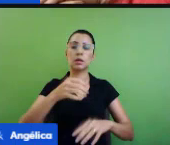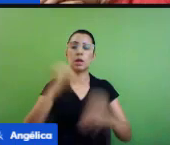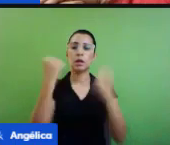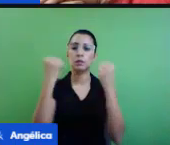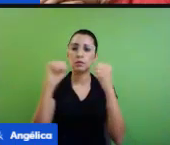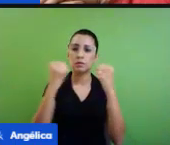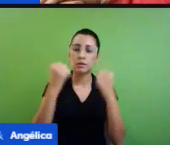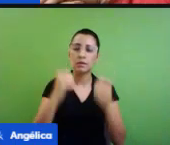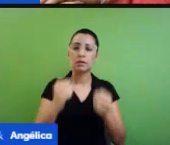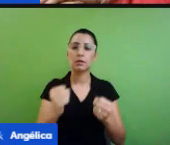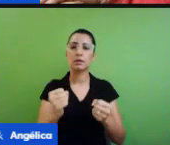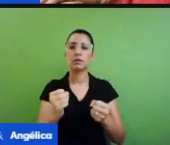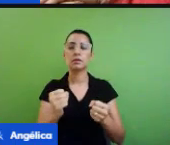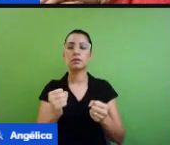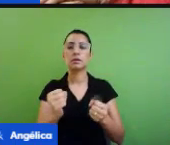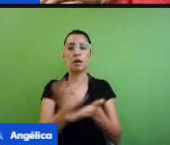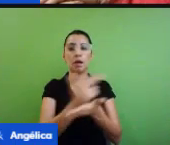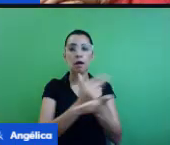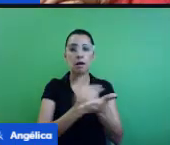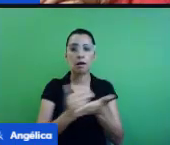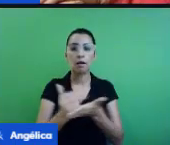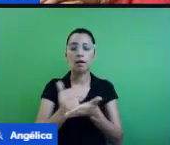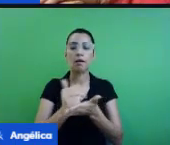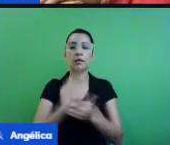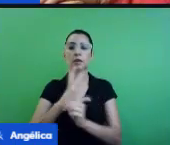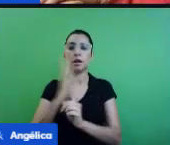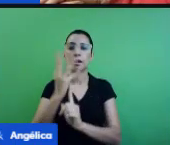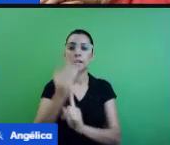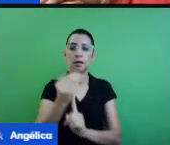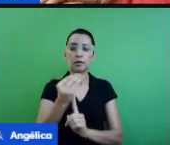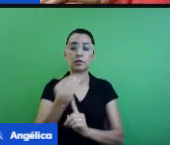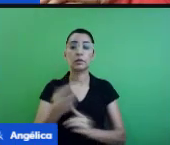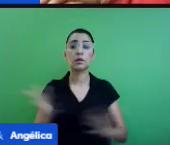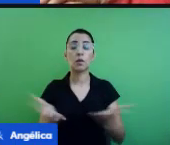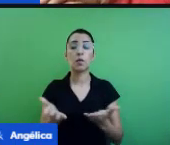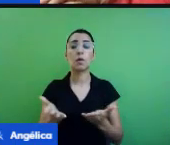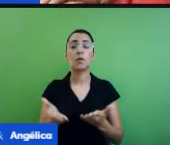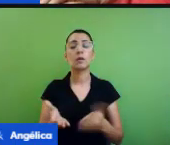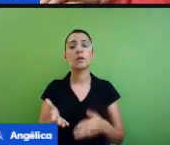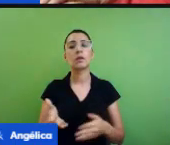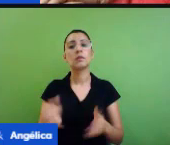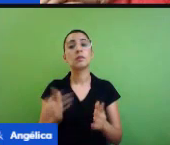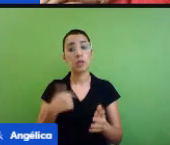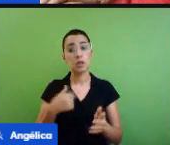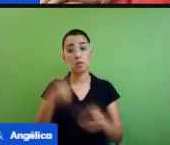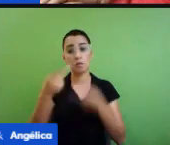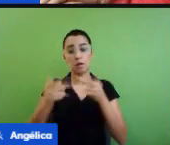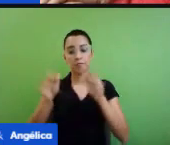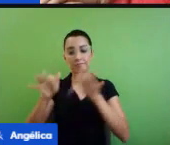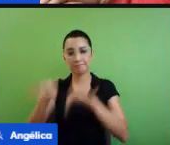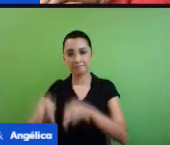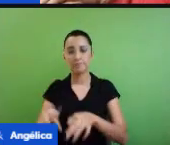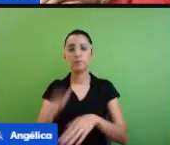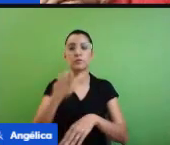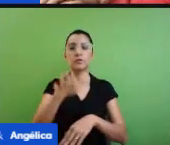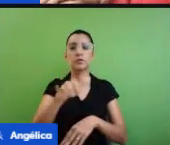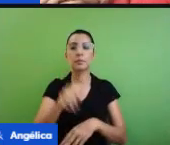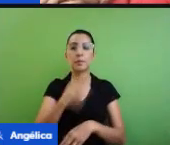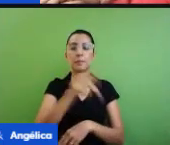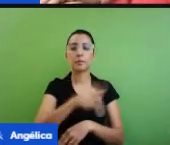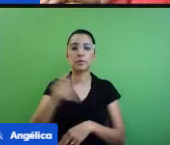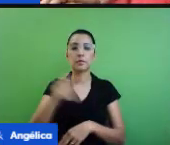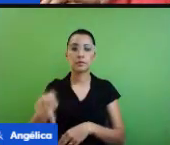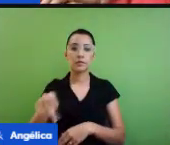Então, essas são as nossas sugestões, né? Eu passo a palavra para a professora Cristiane, que vai falar mais um pouquinho sobre